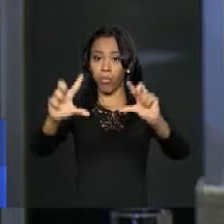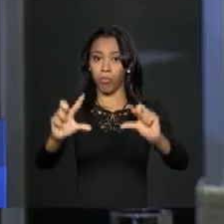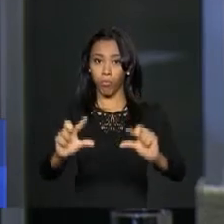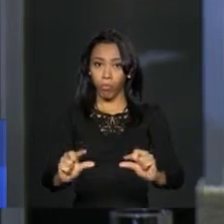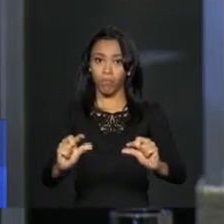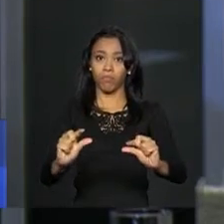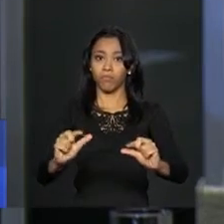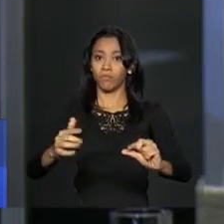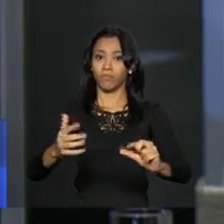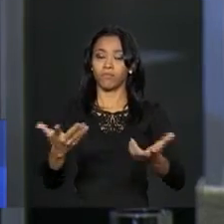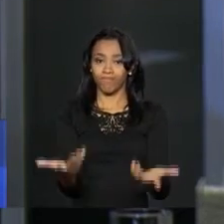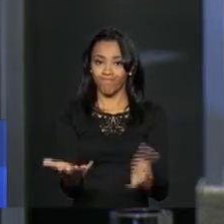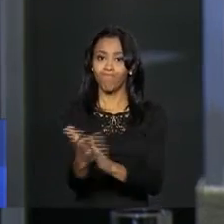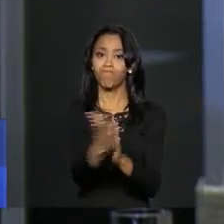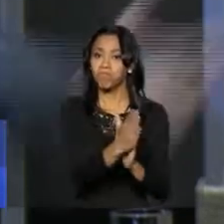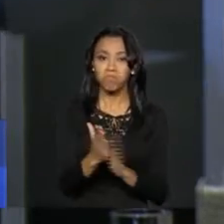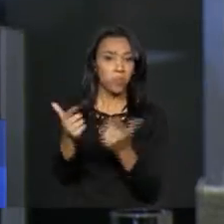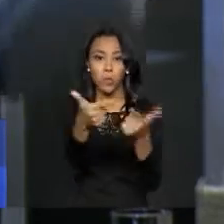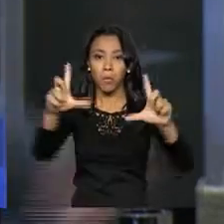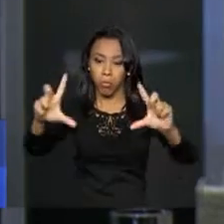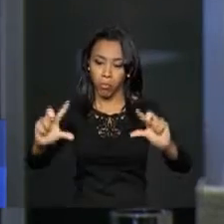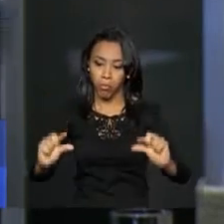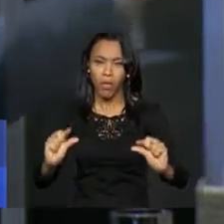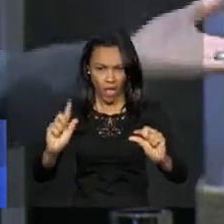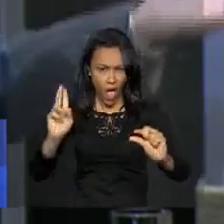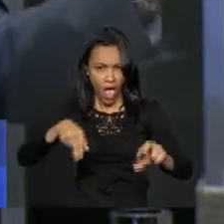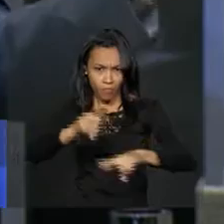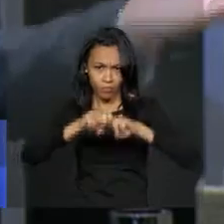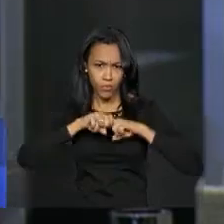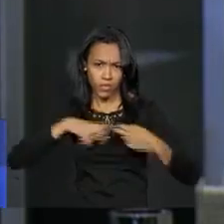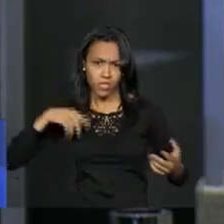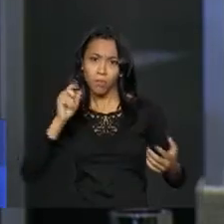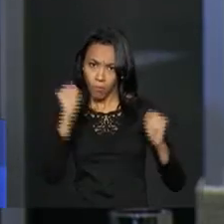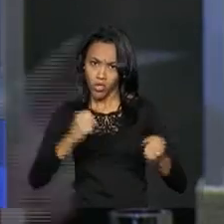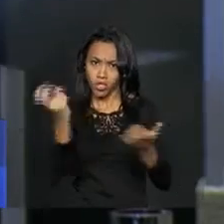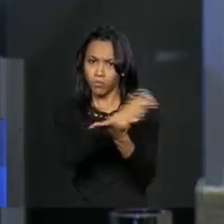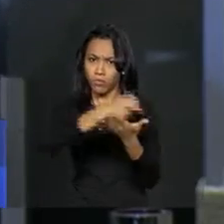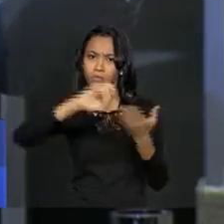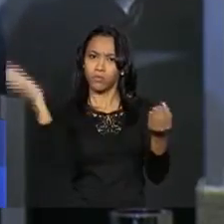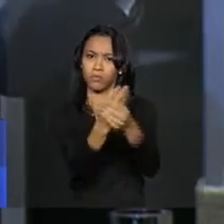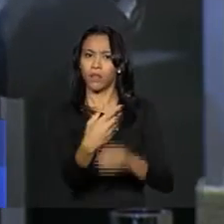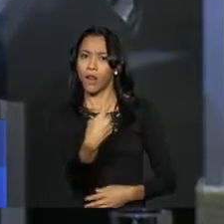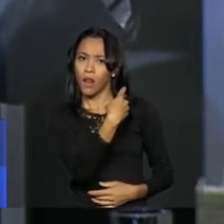Serralho, Osmar Terra. É motivo para caçar o governador do Rio de Janeiro, que não